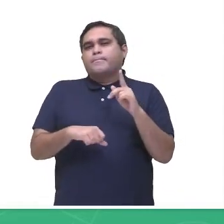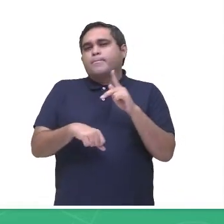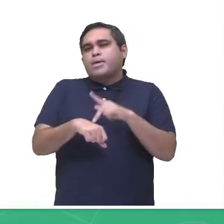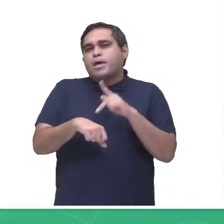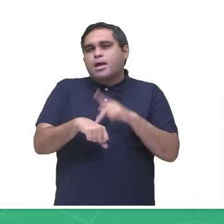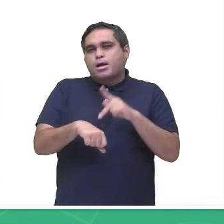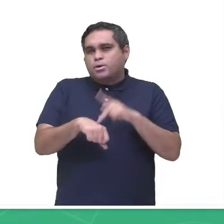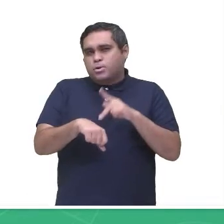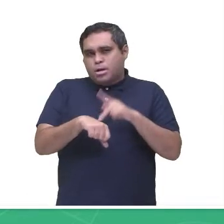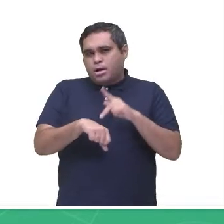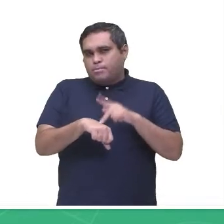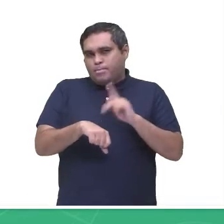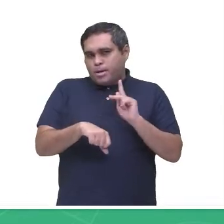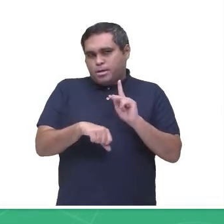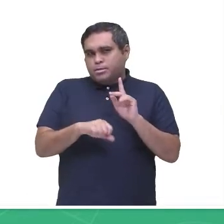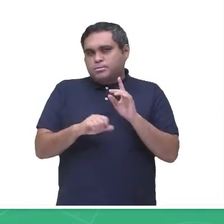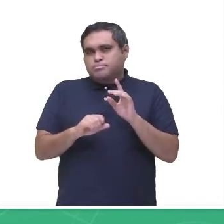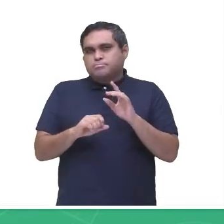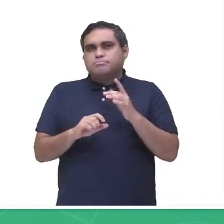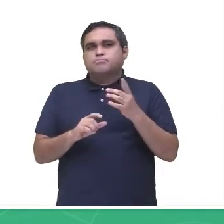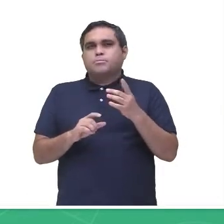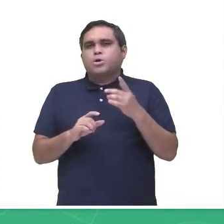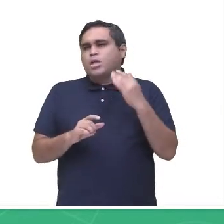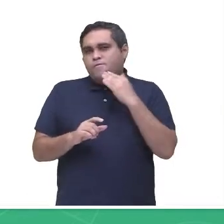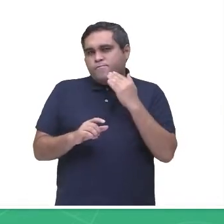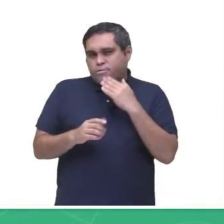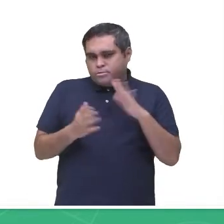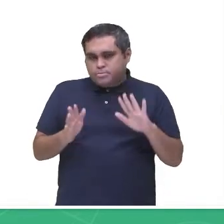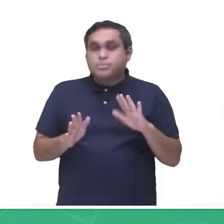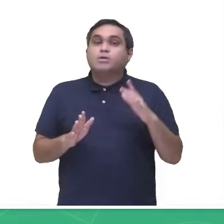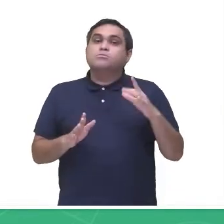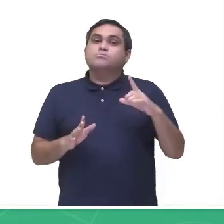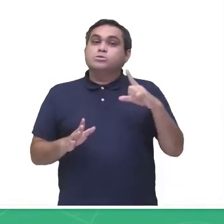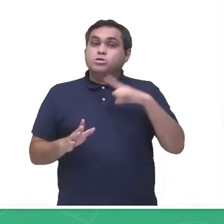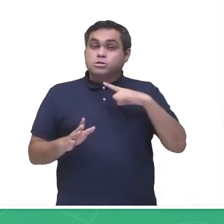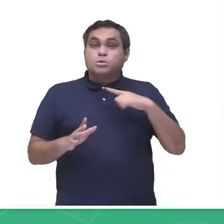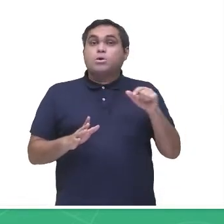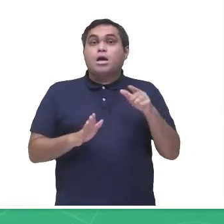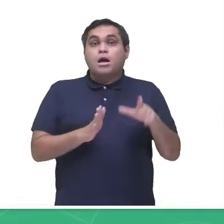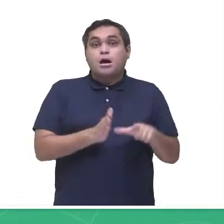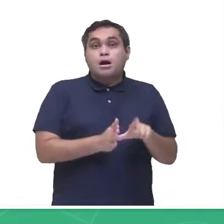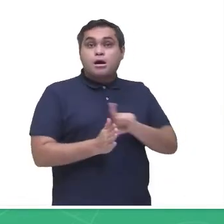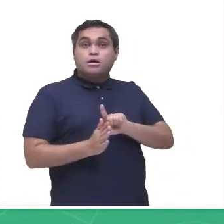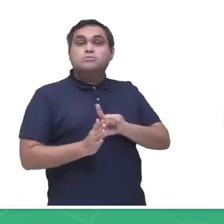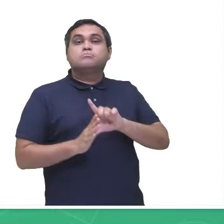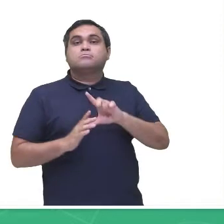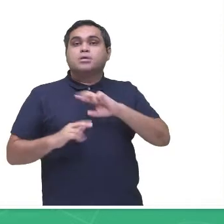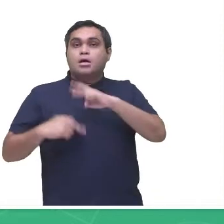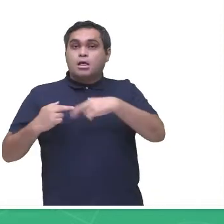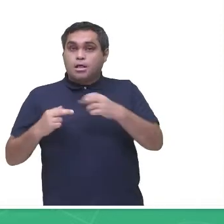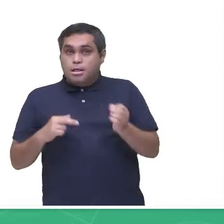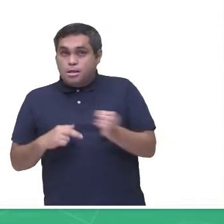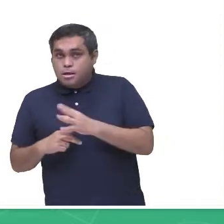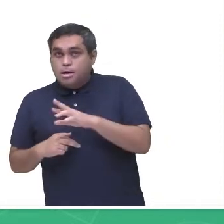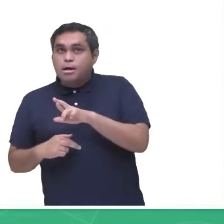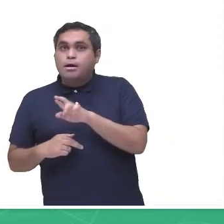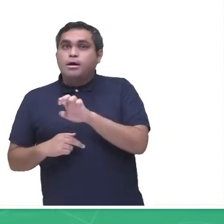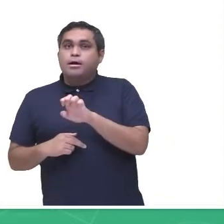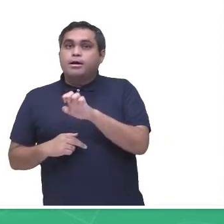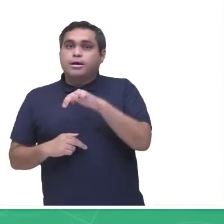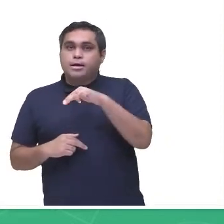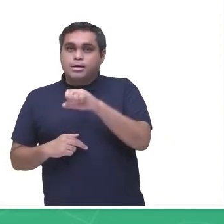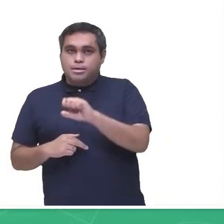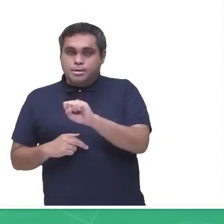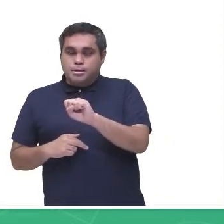defeito. Porque nós tínhamos o período do Renascimento, que nós já comentamos nas nossas aulas, que era o quê? A ciência,